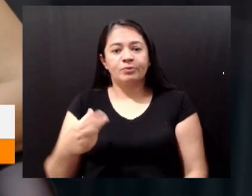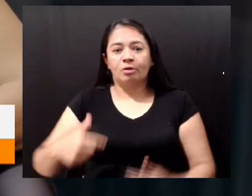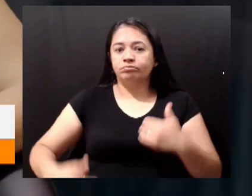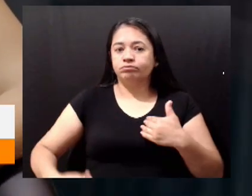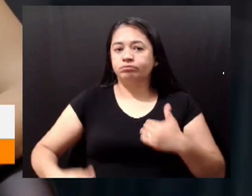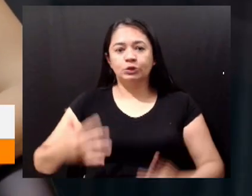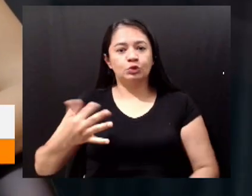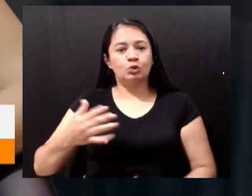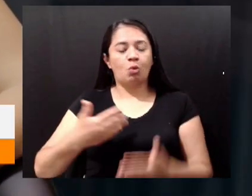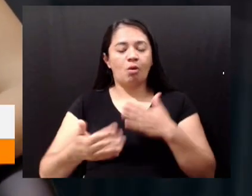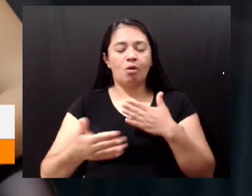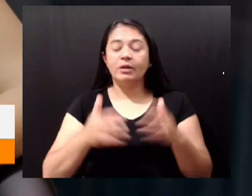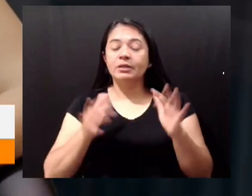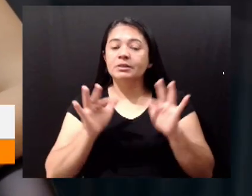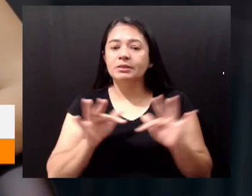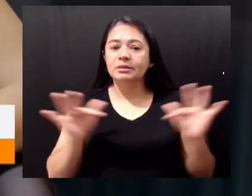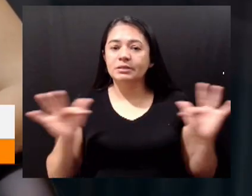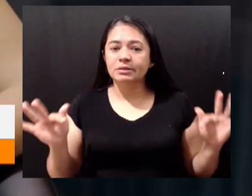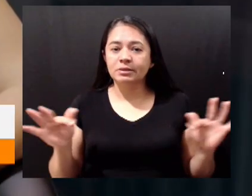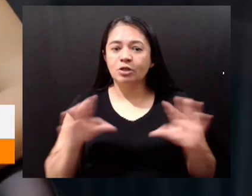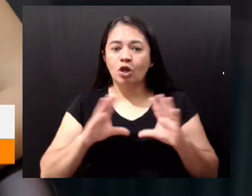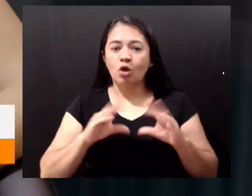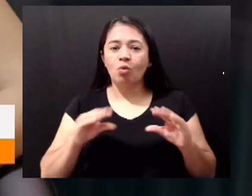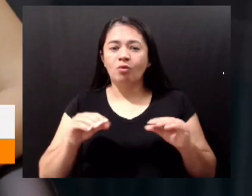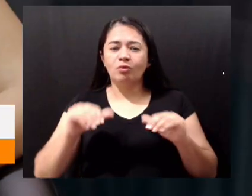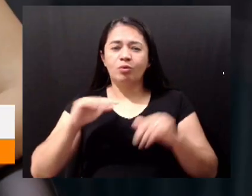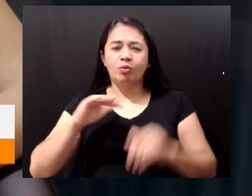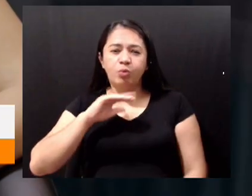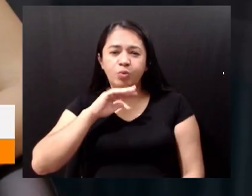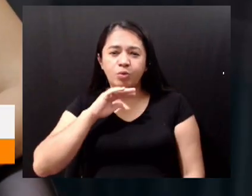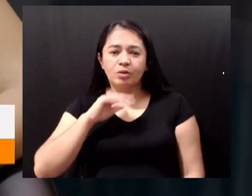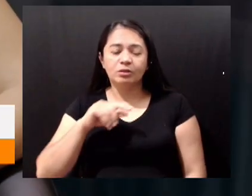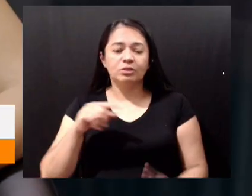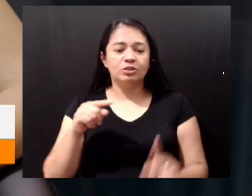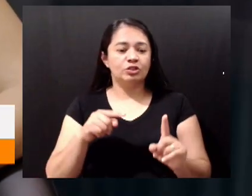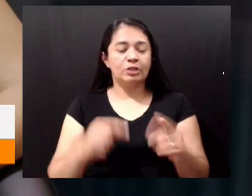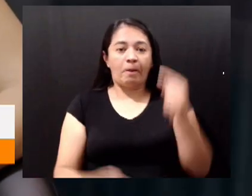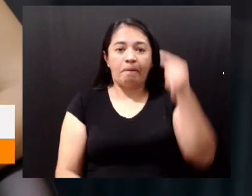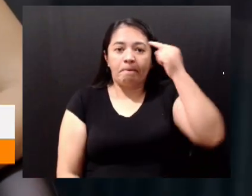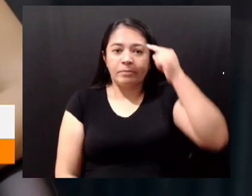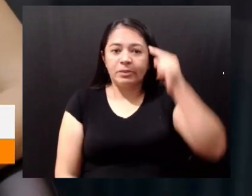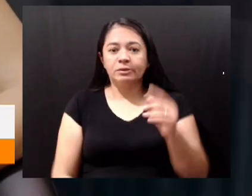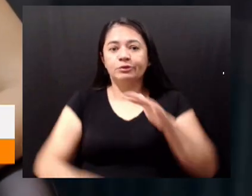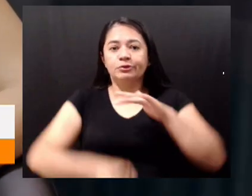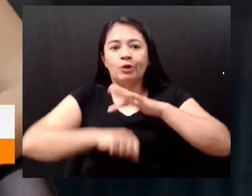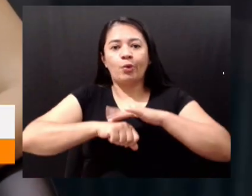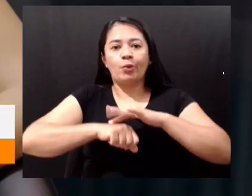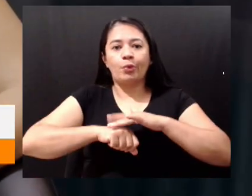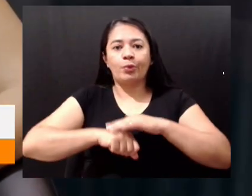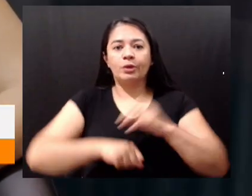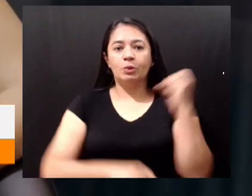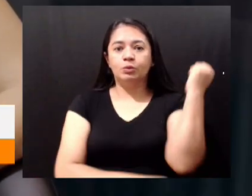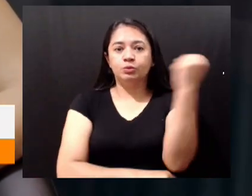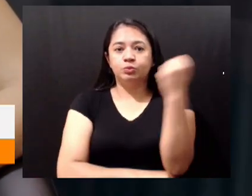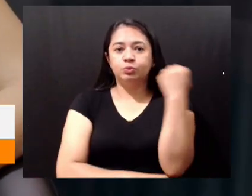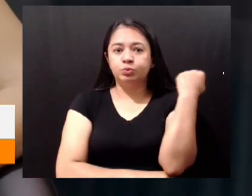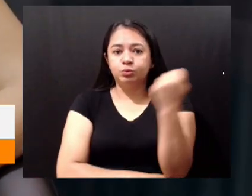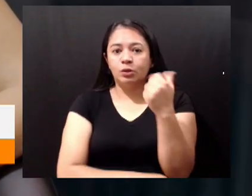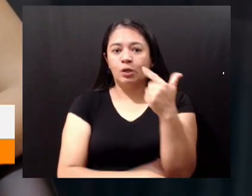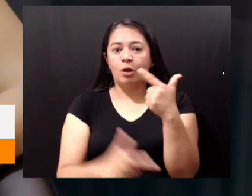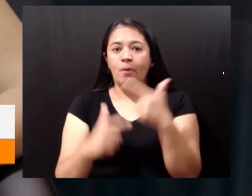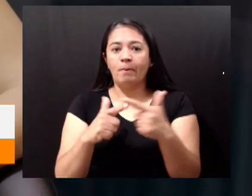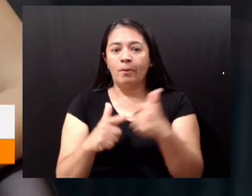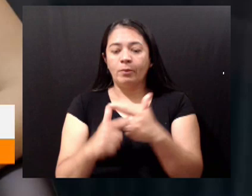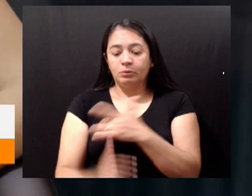do corpo, um mal-estar físico, ele associa a uma doença mais grave, a um problema de saúde mais